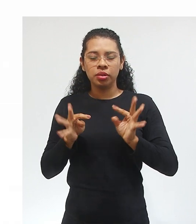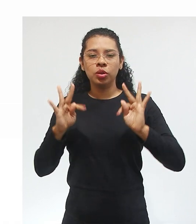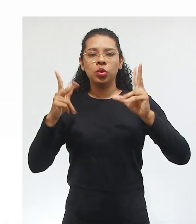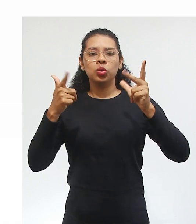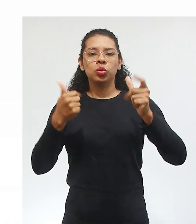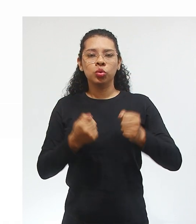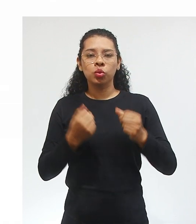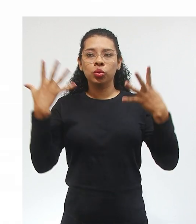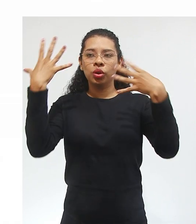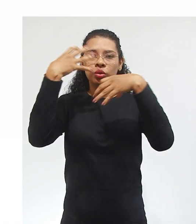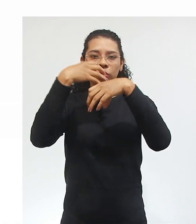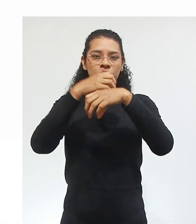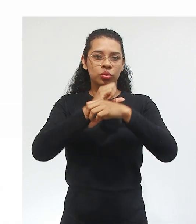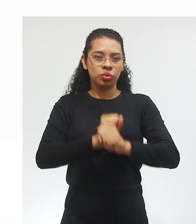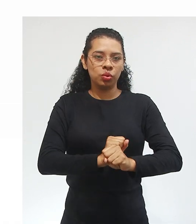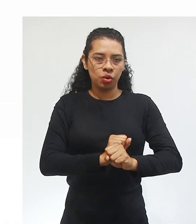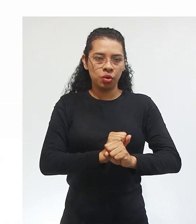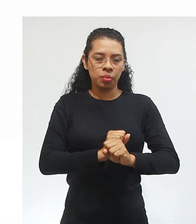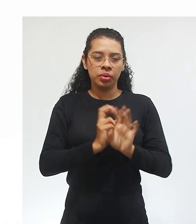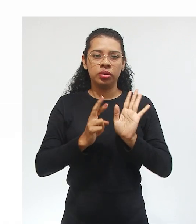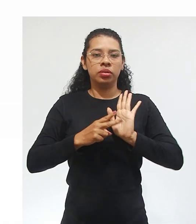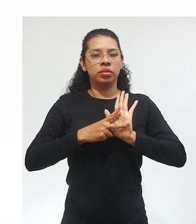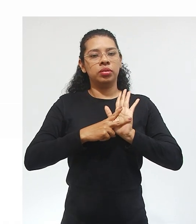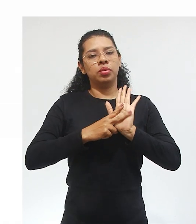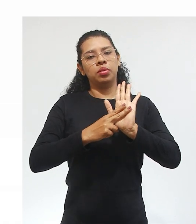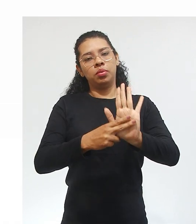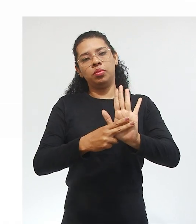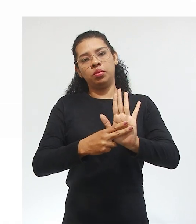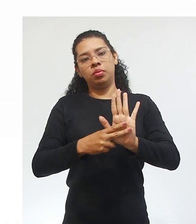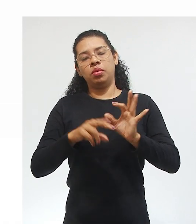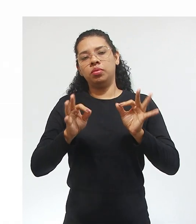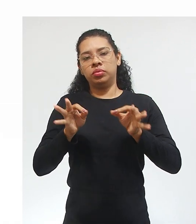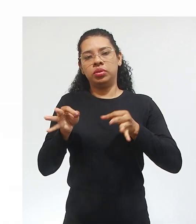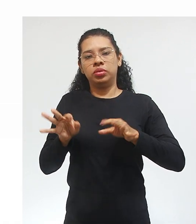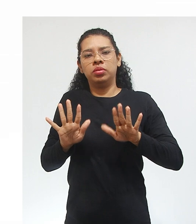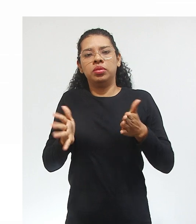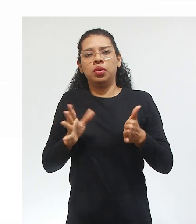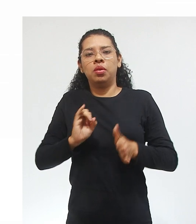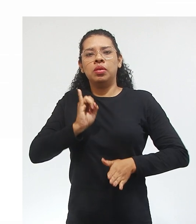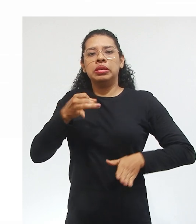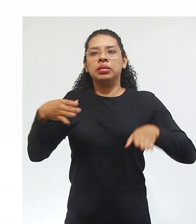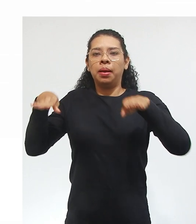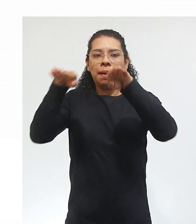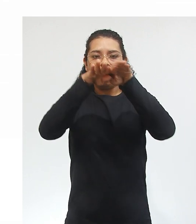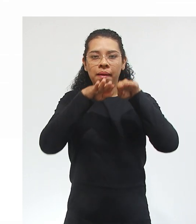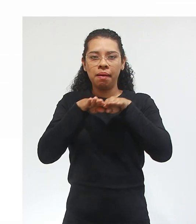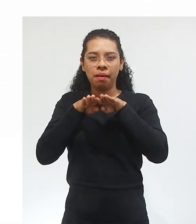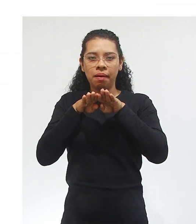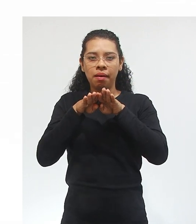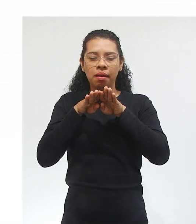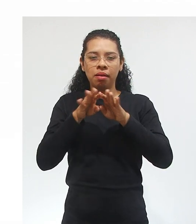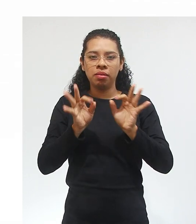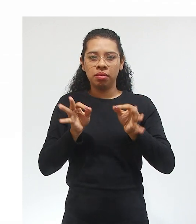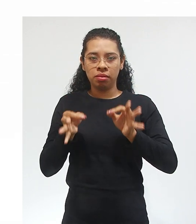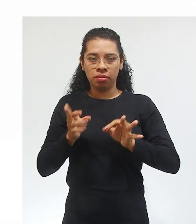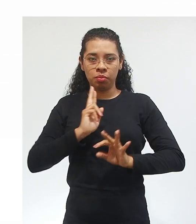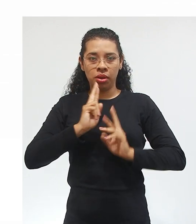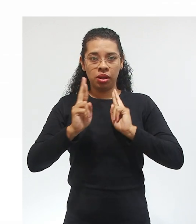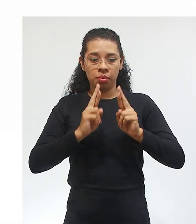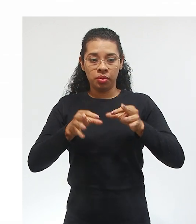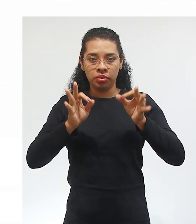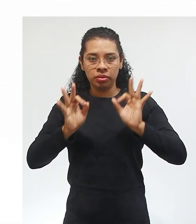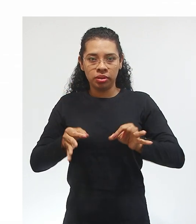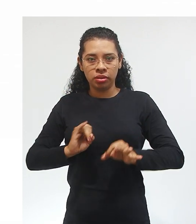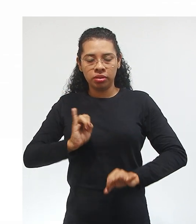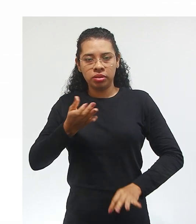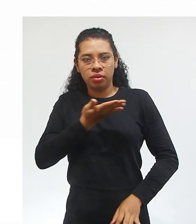que esses saldos estão batendo. Se o débito estão igual ao créditos. Ah, professor, quer dizer que se bater tá tudo certo? Depende, porque se você